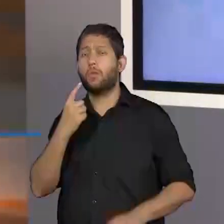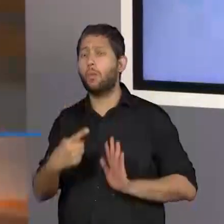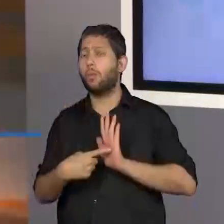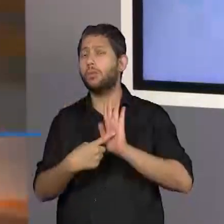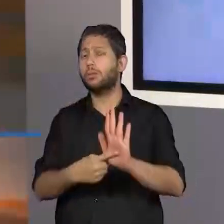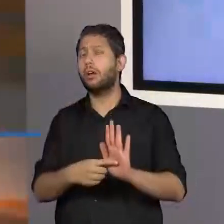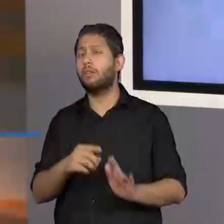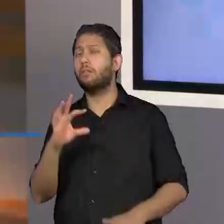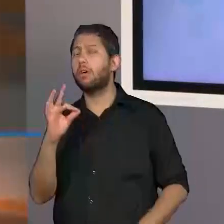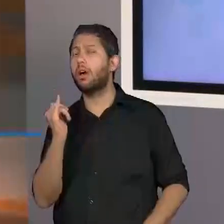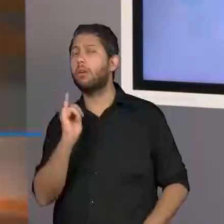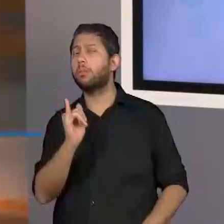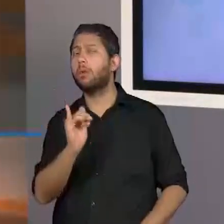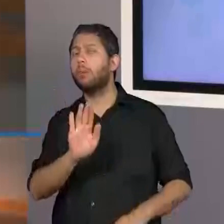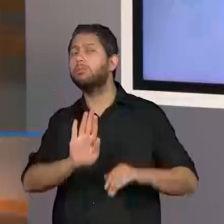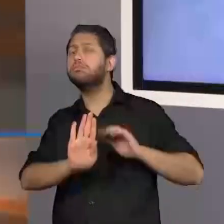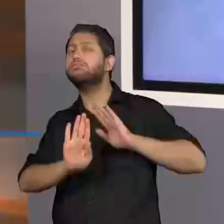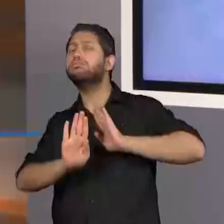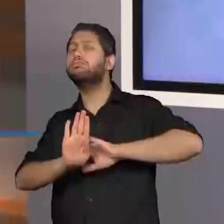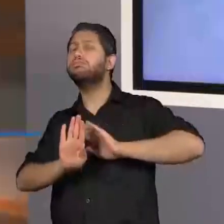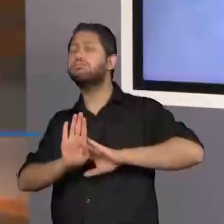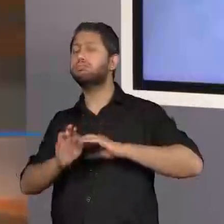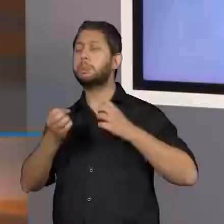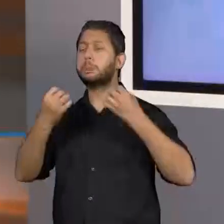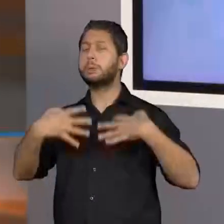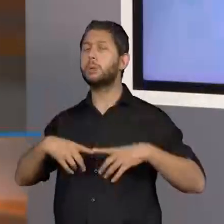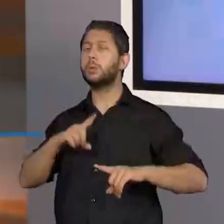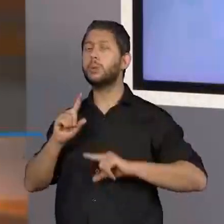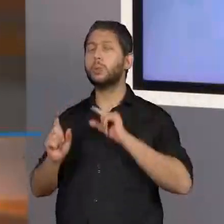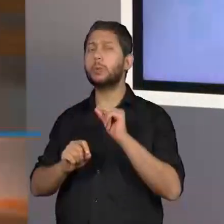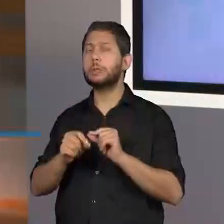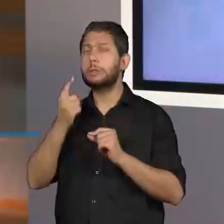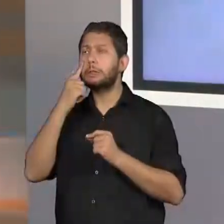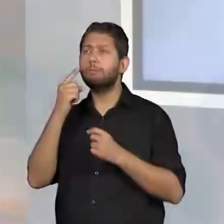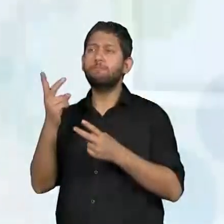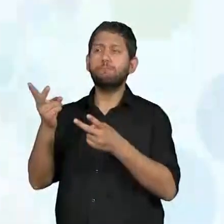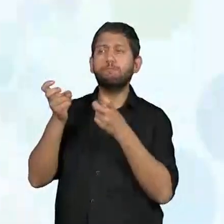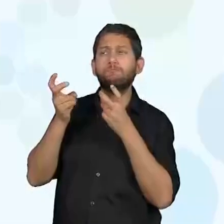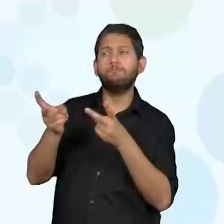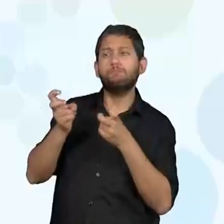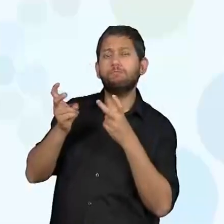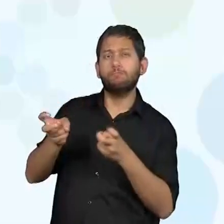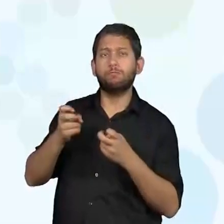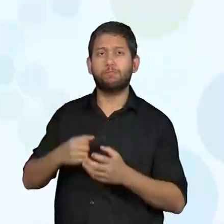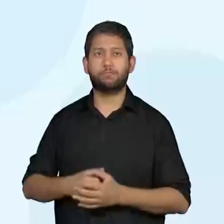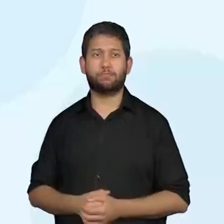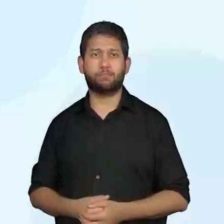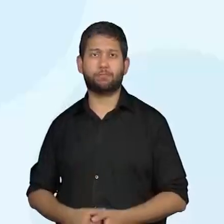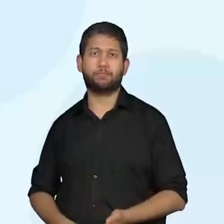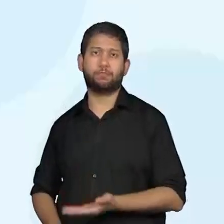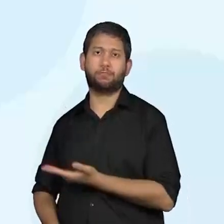quer falar. Então, conto com vocês, hein? Então vamos aqui para a tela, vamos lá.